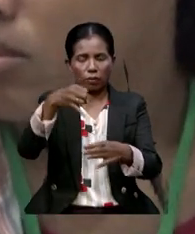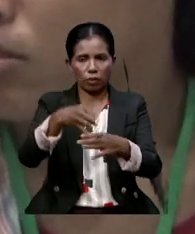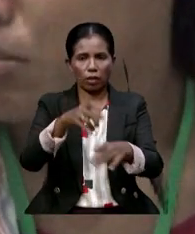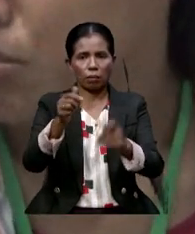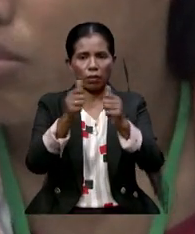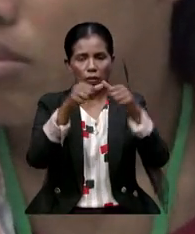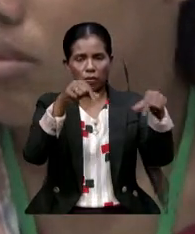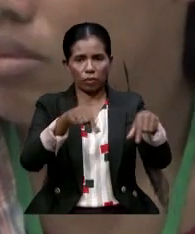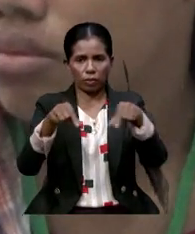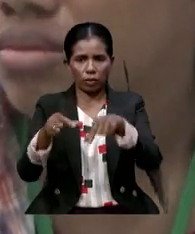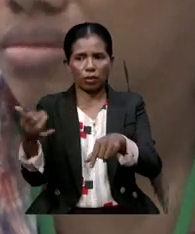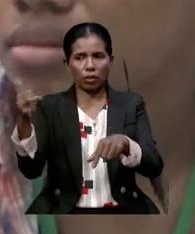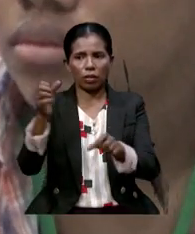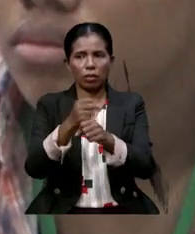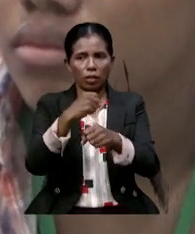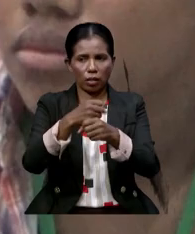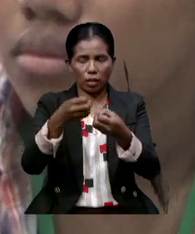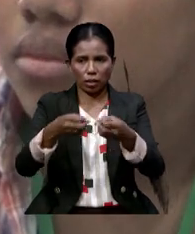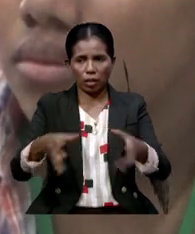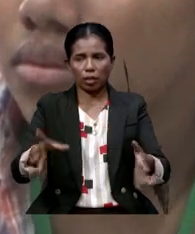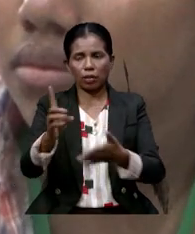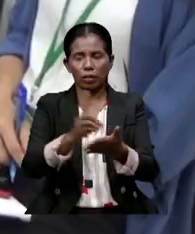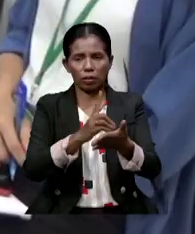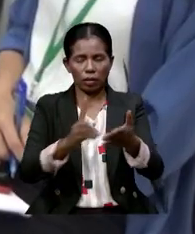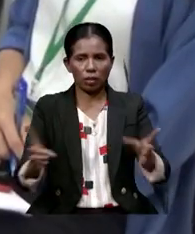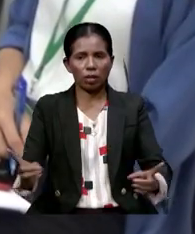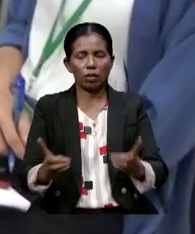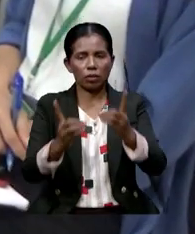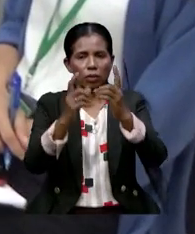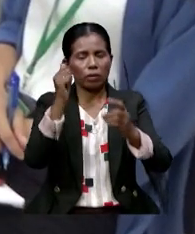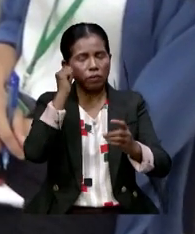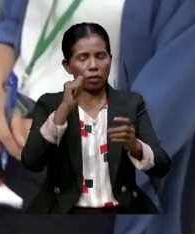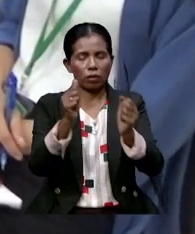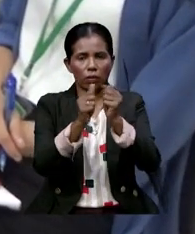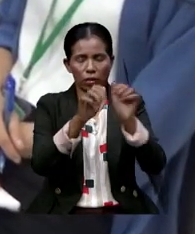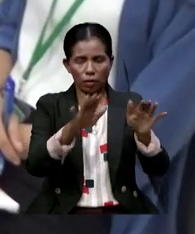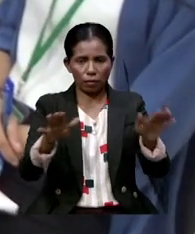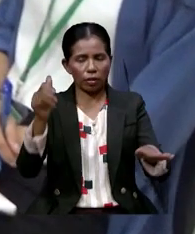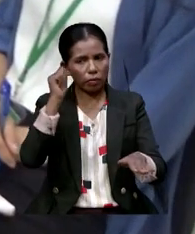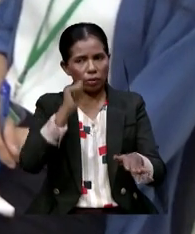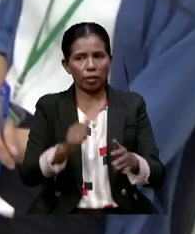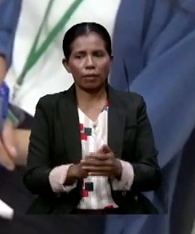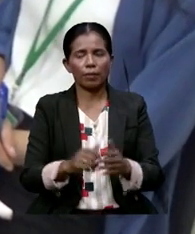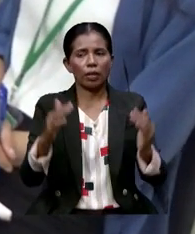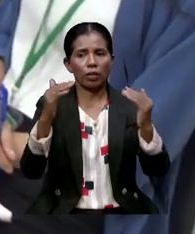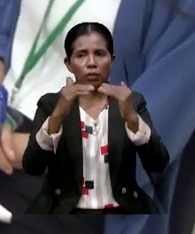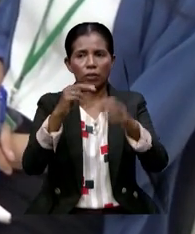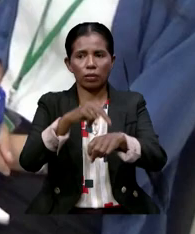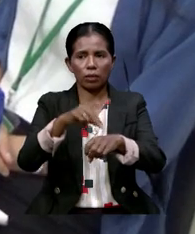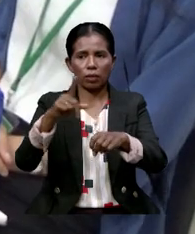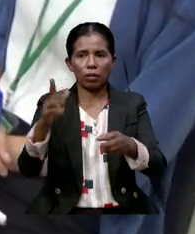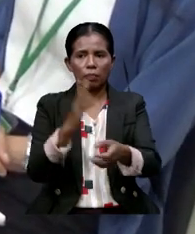ho deficiência, onde halakon discriminação no UN, a soro feto no labarik feto. Seminário Nacional já promove inclusão e